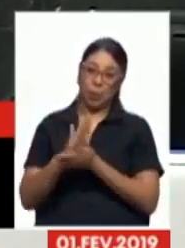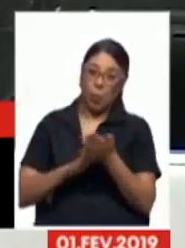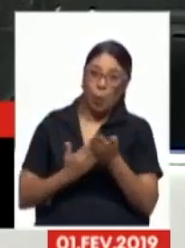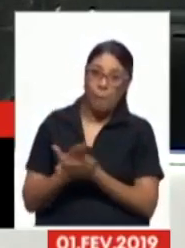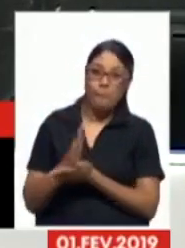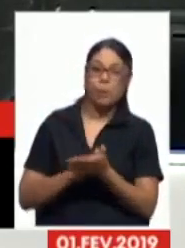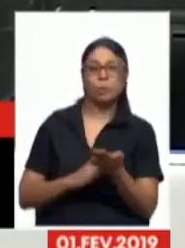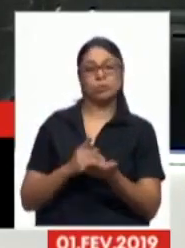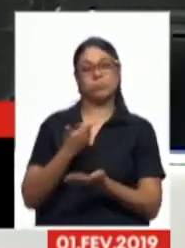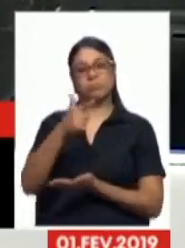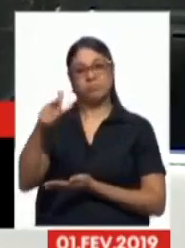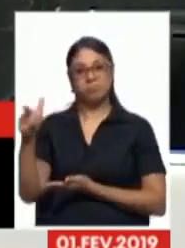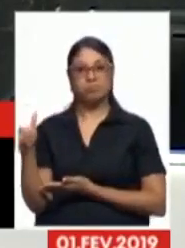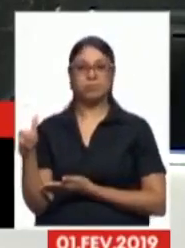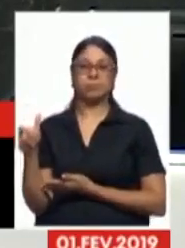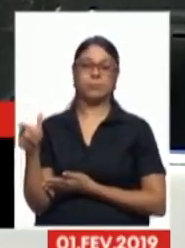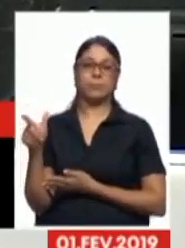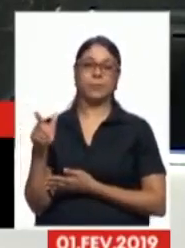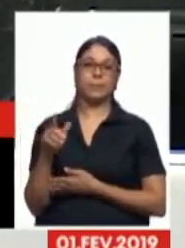democracia não transige